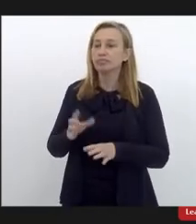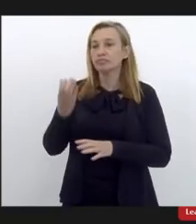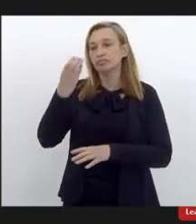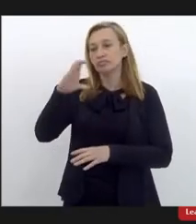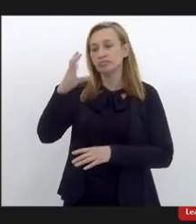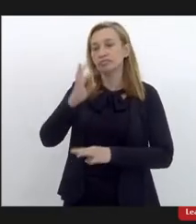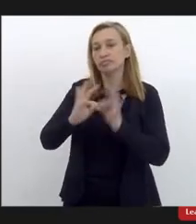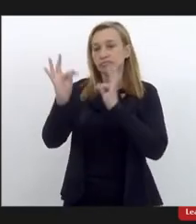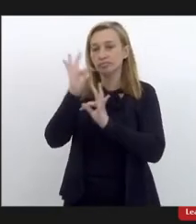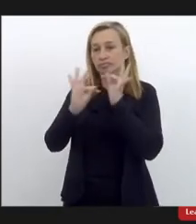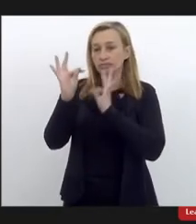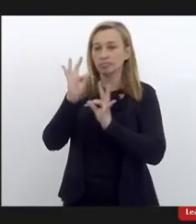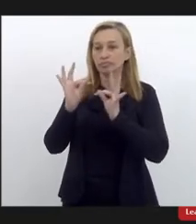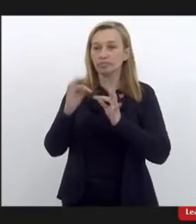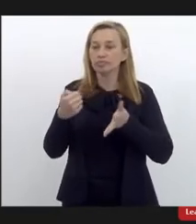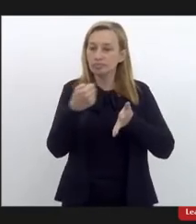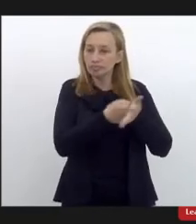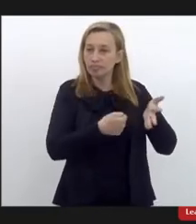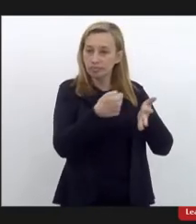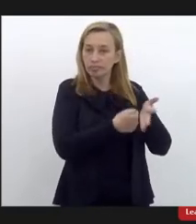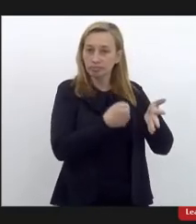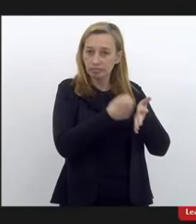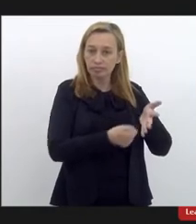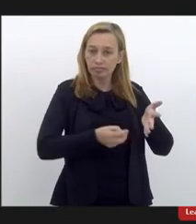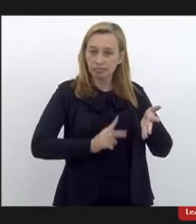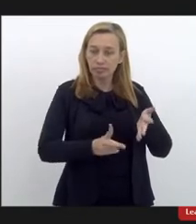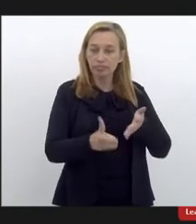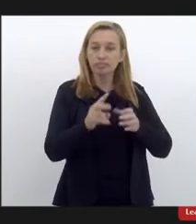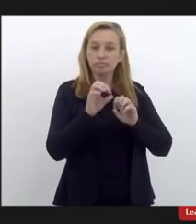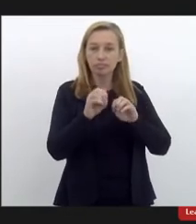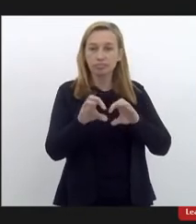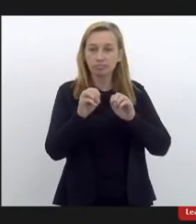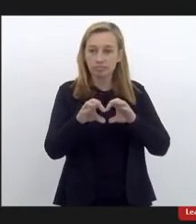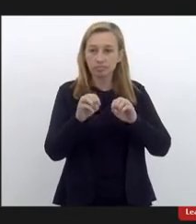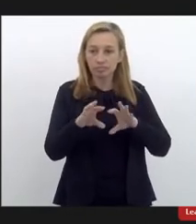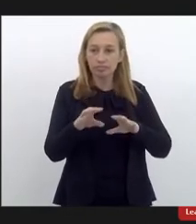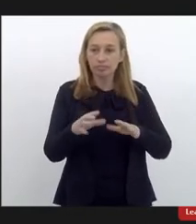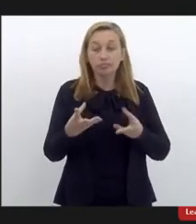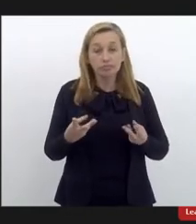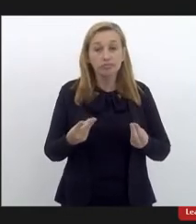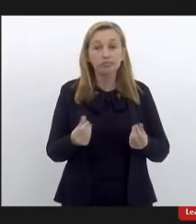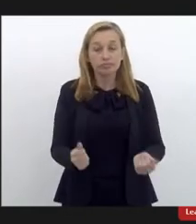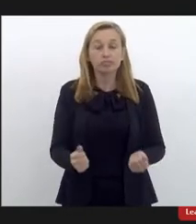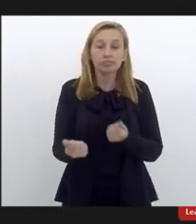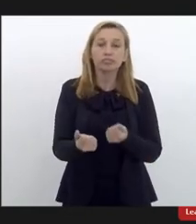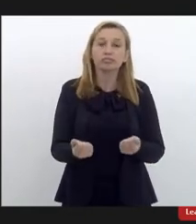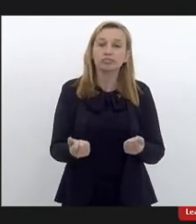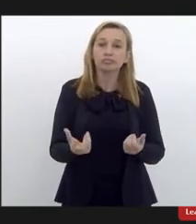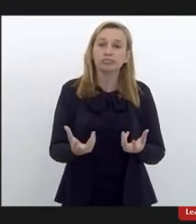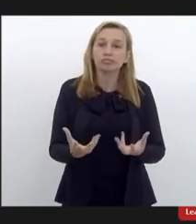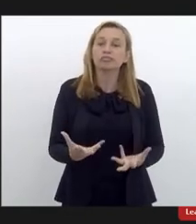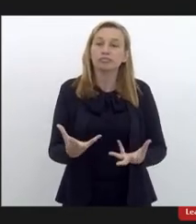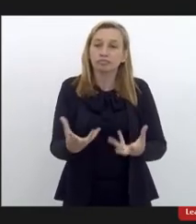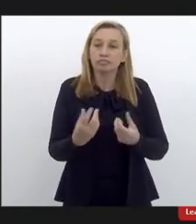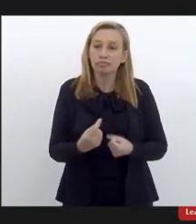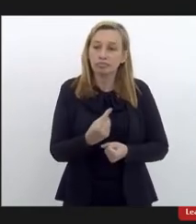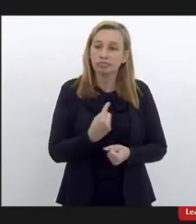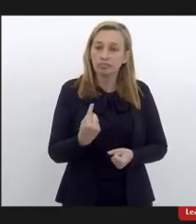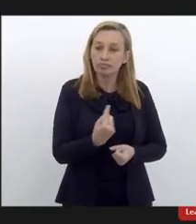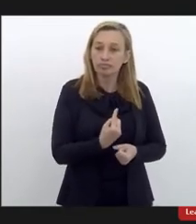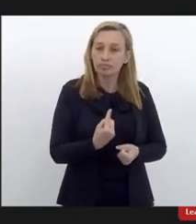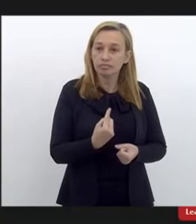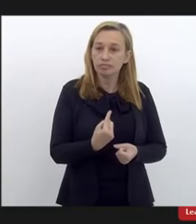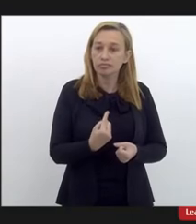sido incansáveis aí, né, na luta pela educação e, de maneira muito sensível, abraçaram a nossa causa. Quero